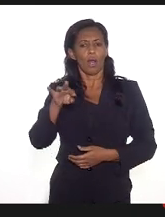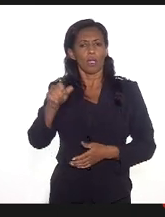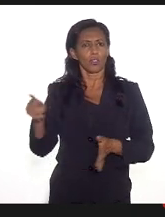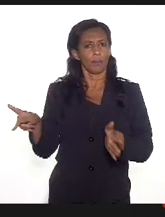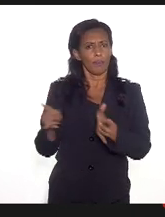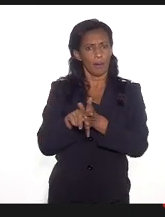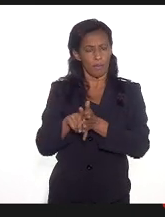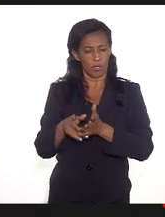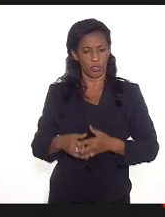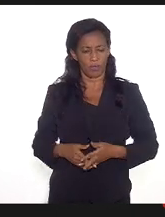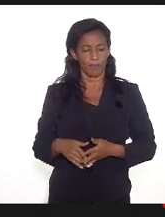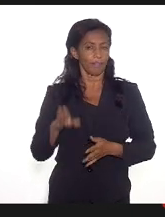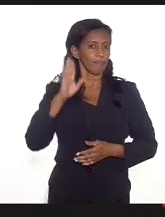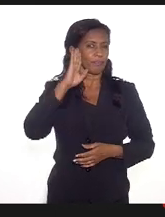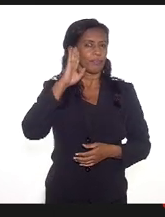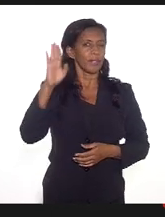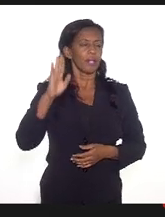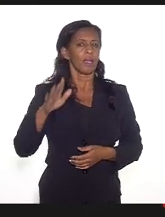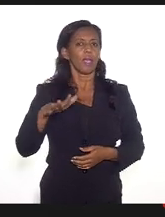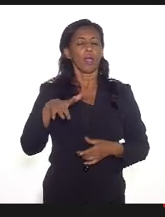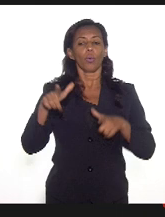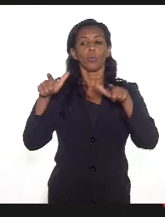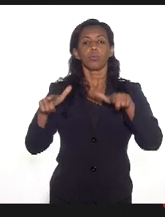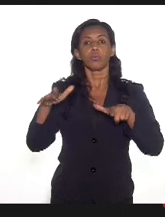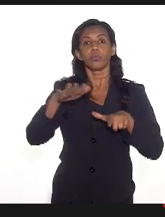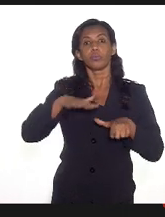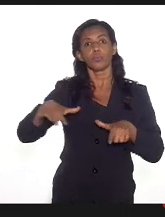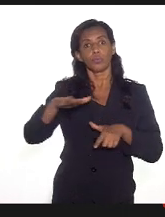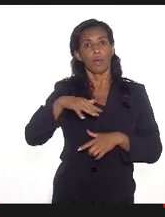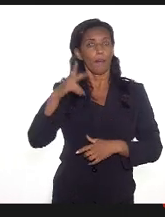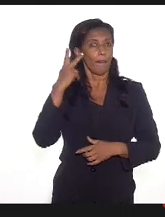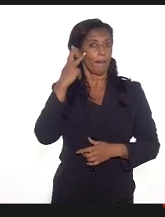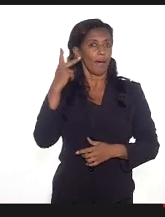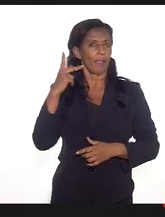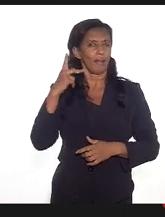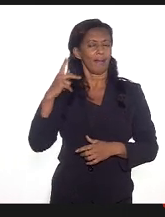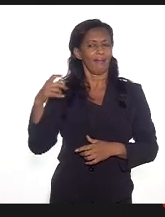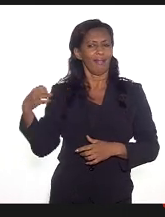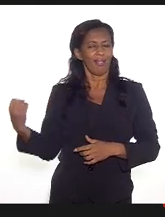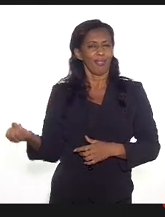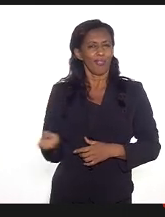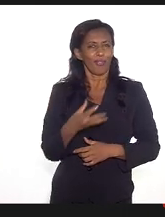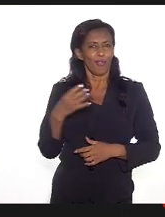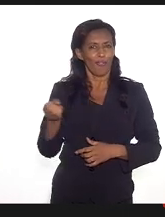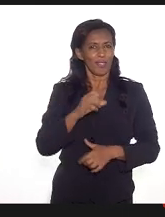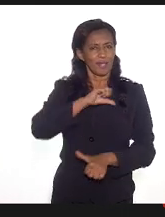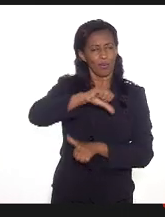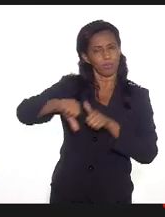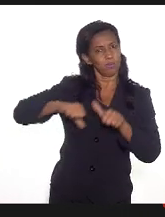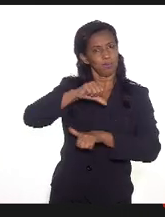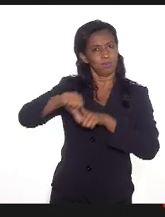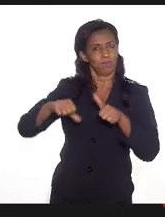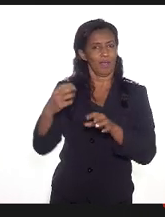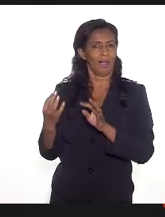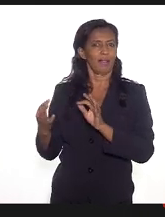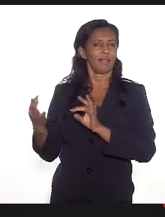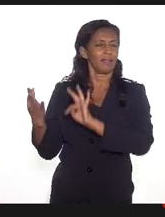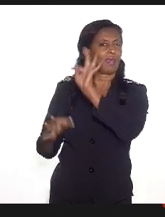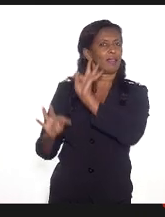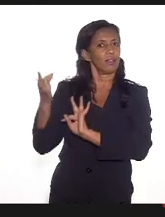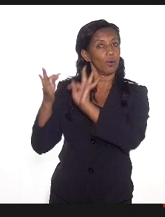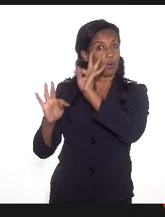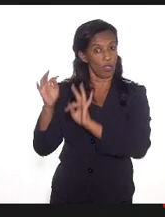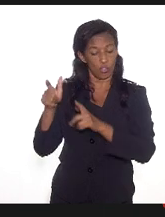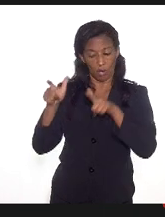E o cluster, principalmente, é um ambiente para inovação tecnológica. É um ambiente que